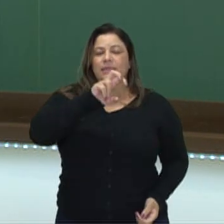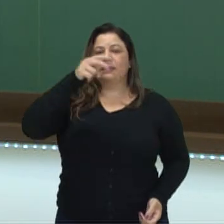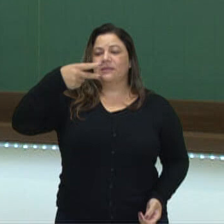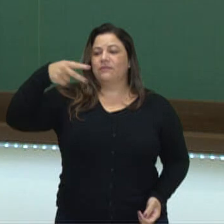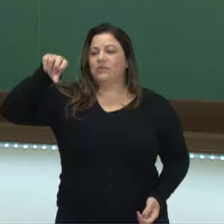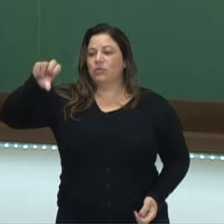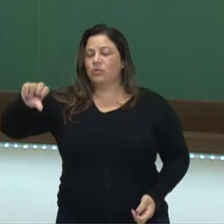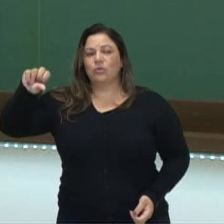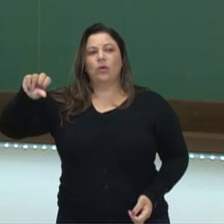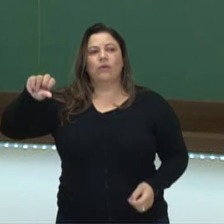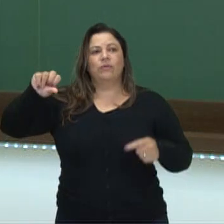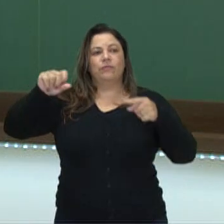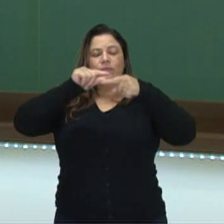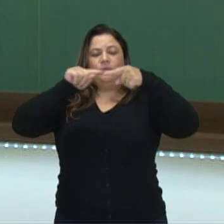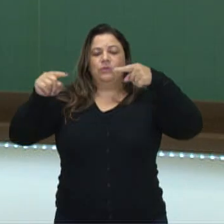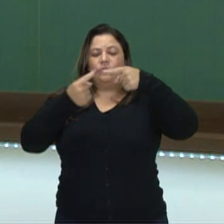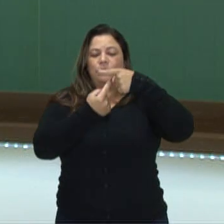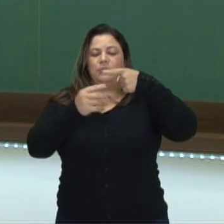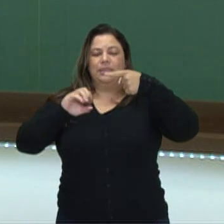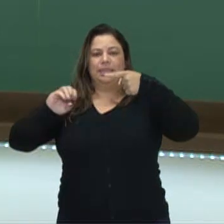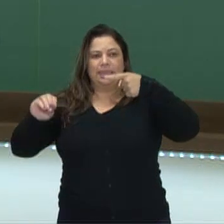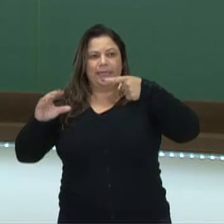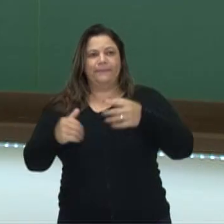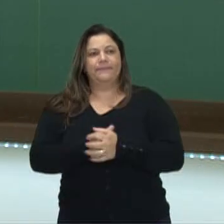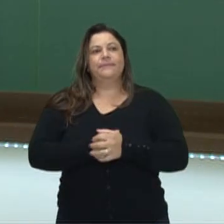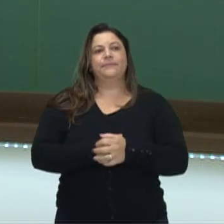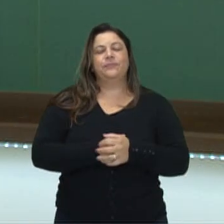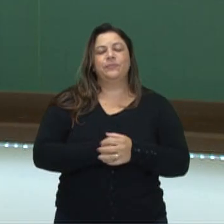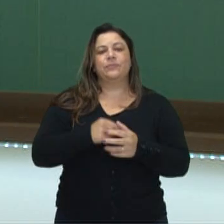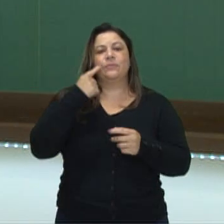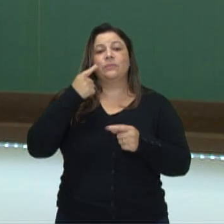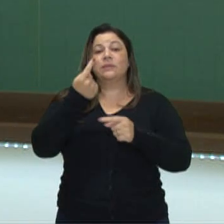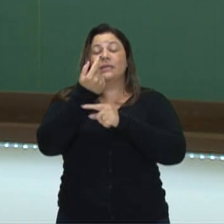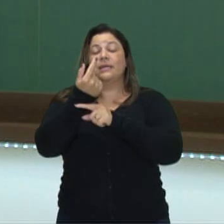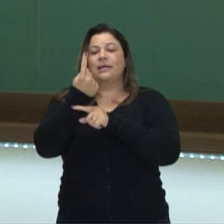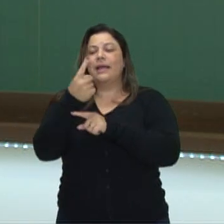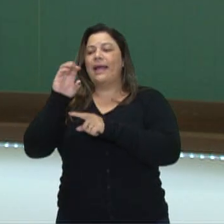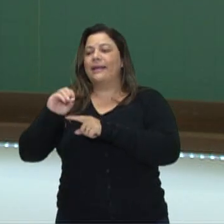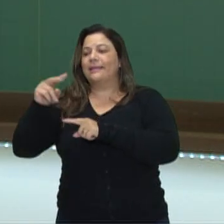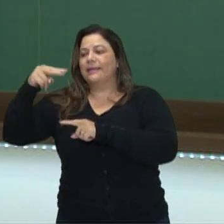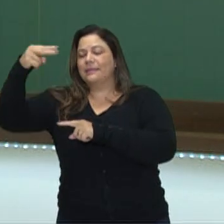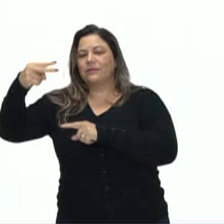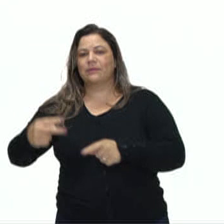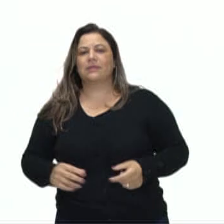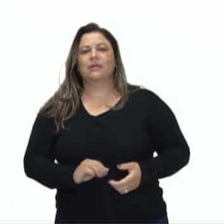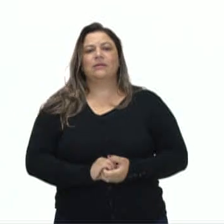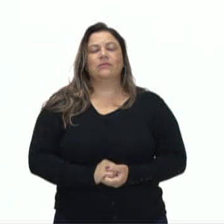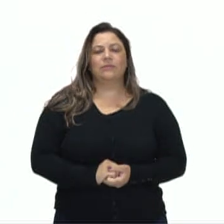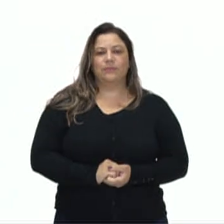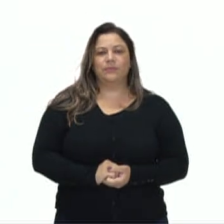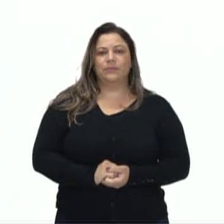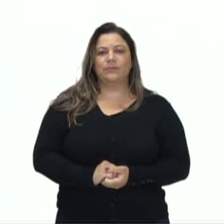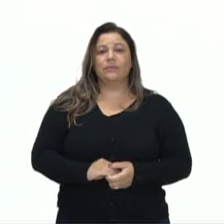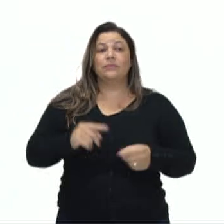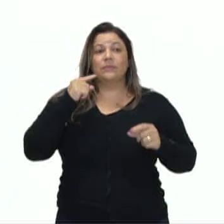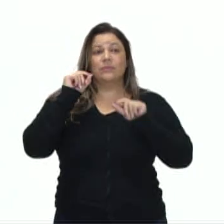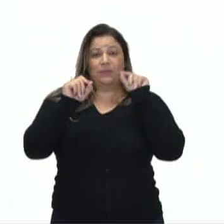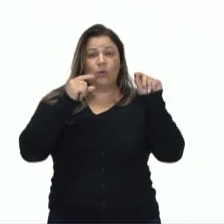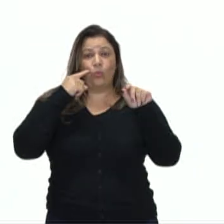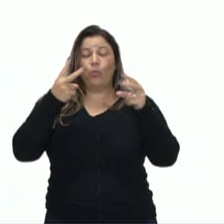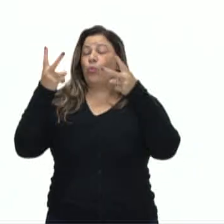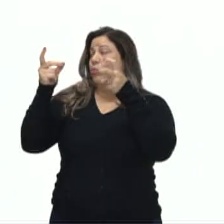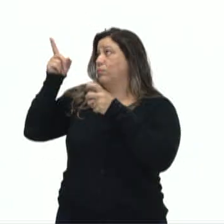529 é 23 ao quadrado. E o 100 é 10 ao quadrado. Então, o numerador e o denominador são quadrados perfeitos.